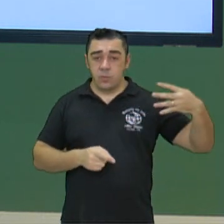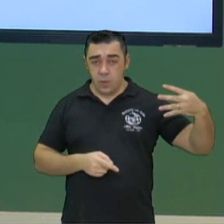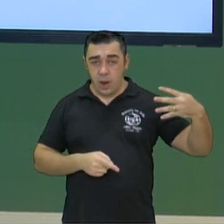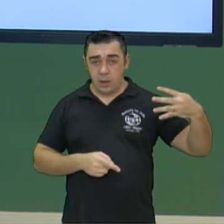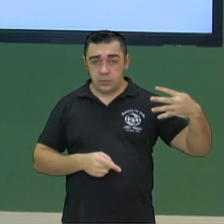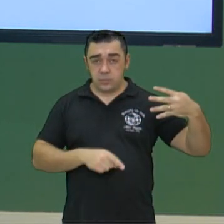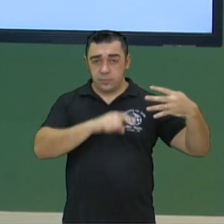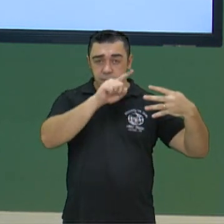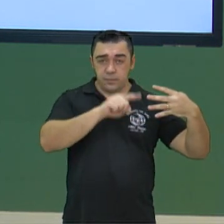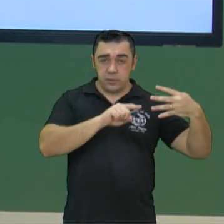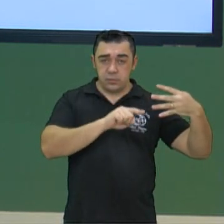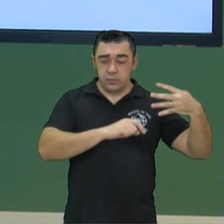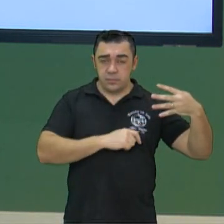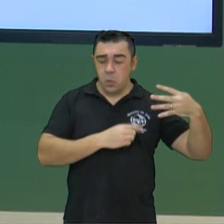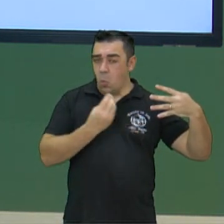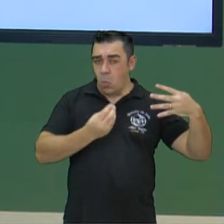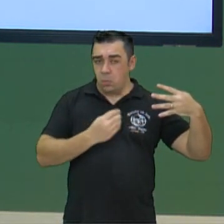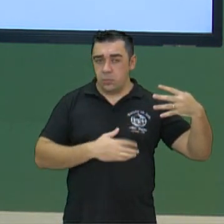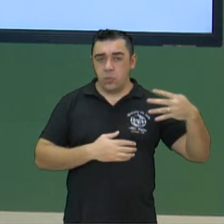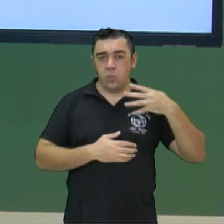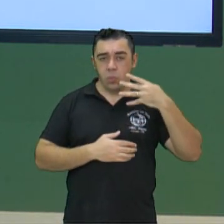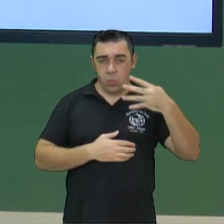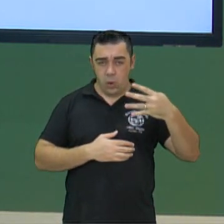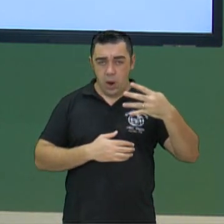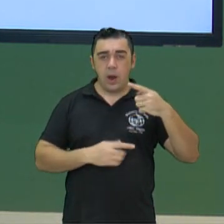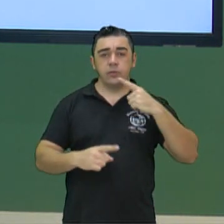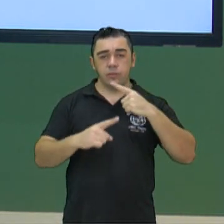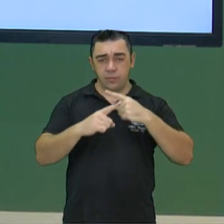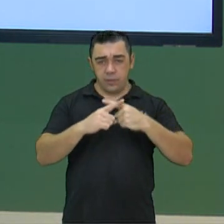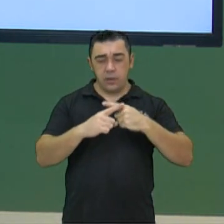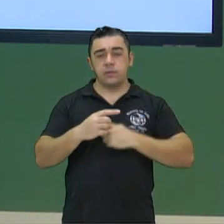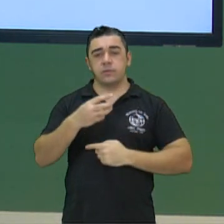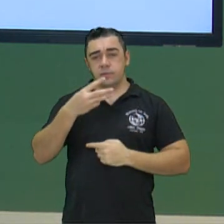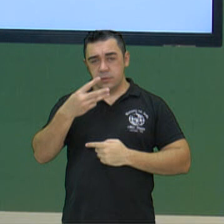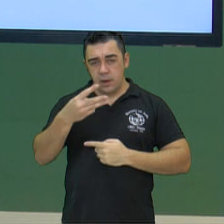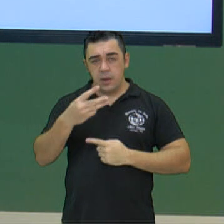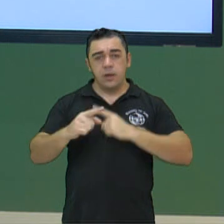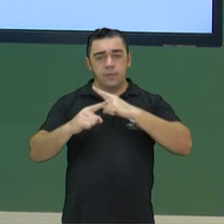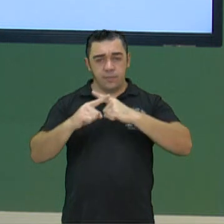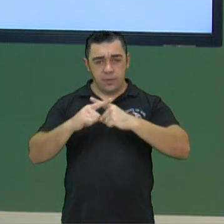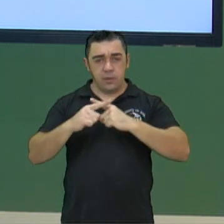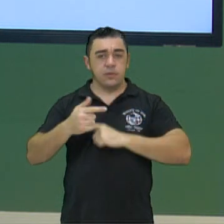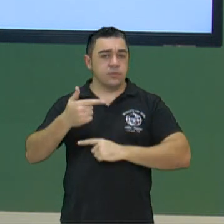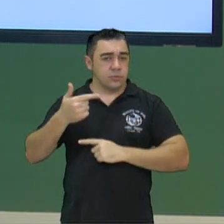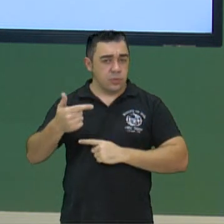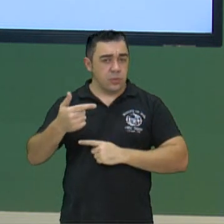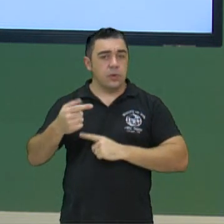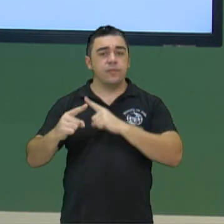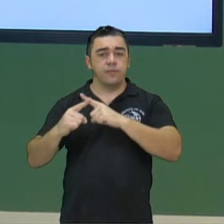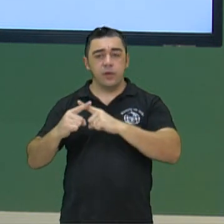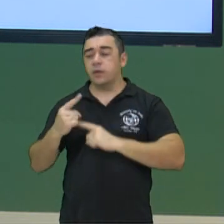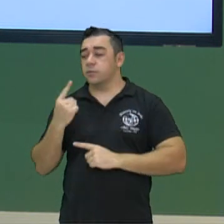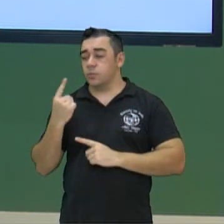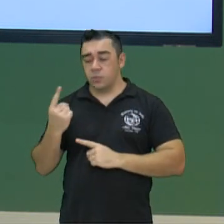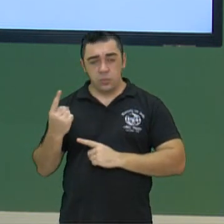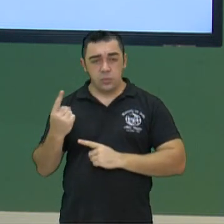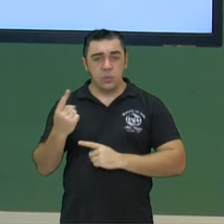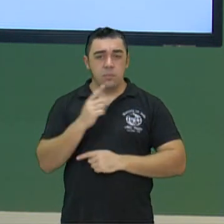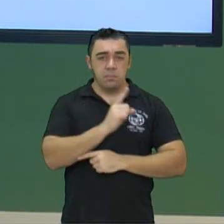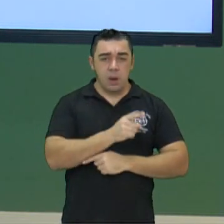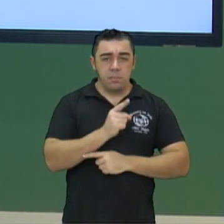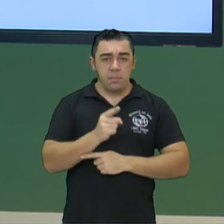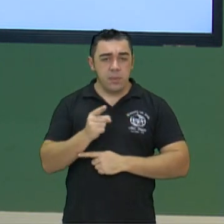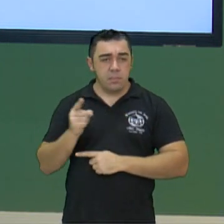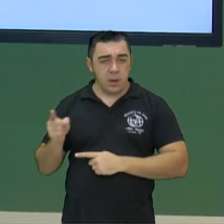fatorial de 4. Como que eu faço? Vou fazer os seus antecessores até o número 1 e fazer a sua